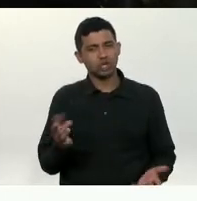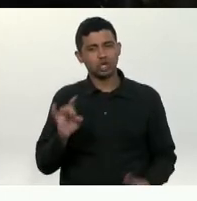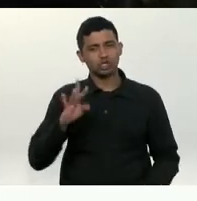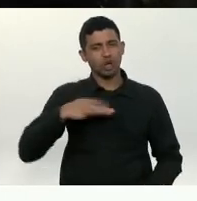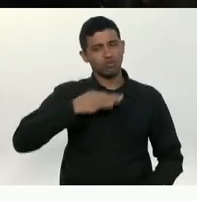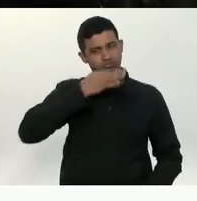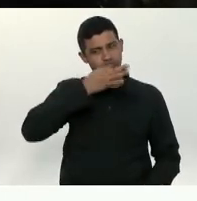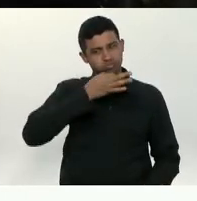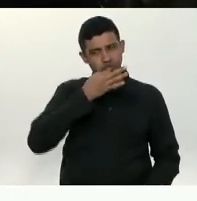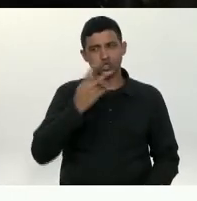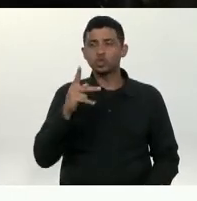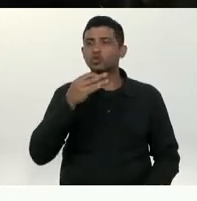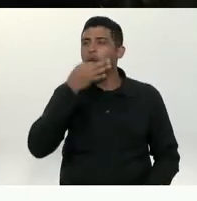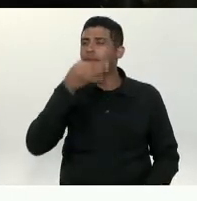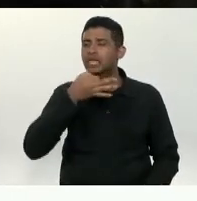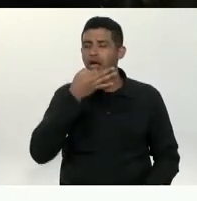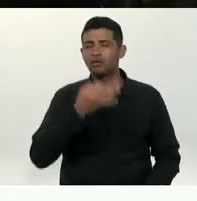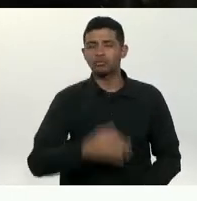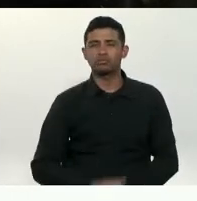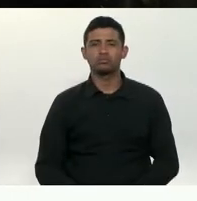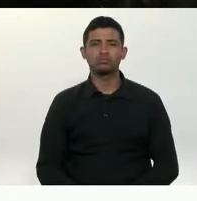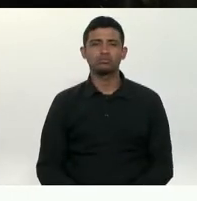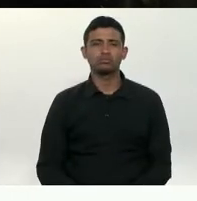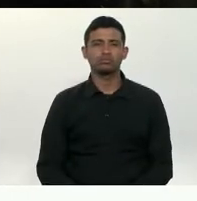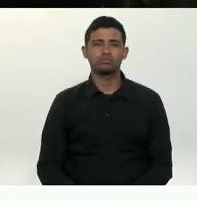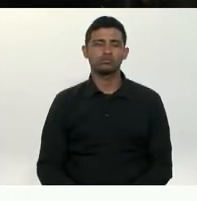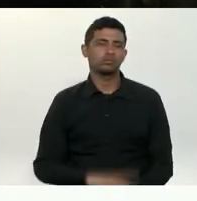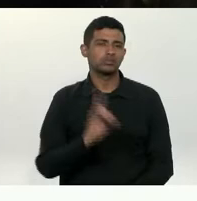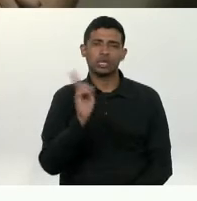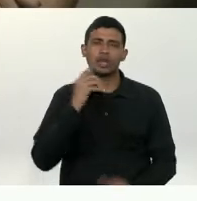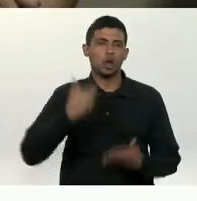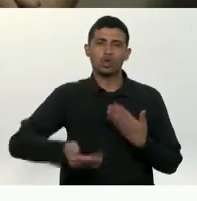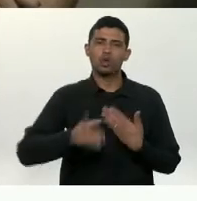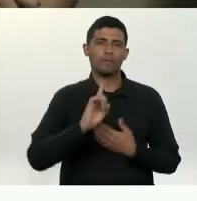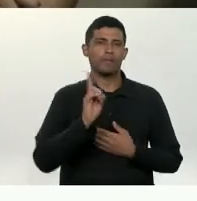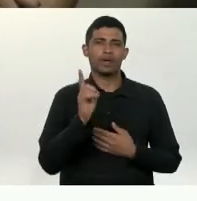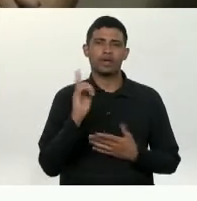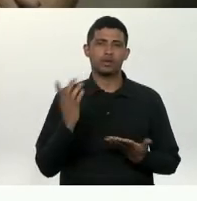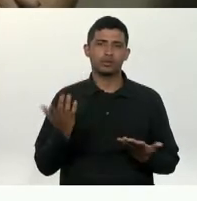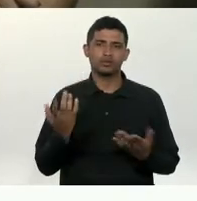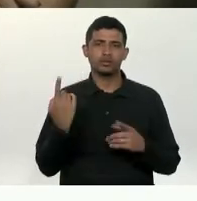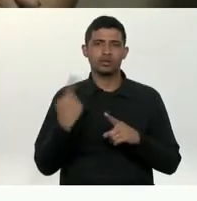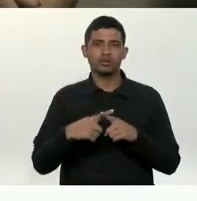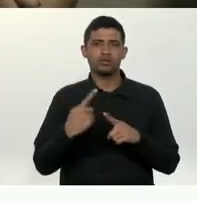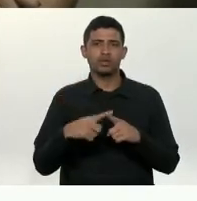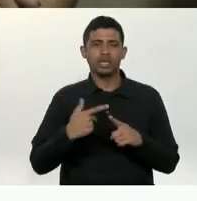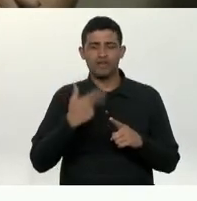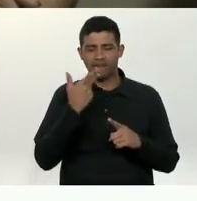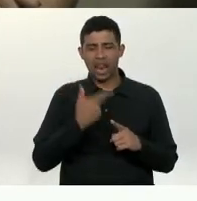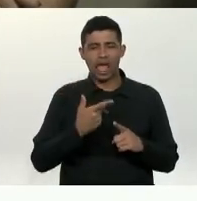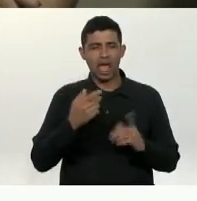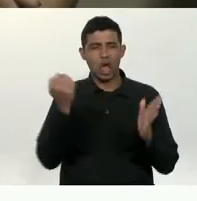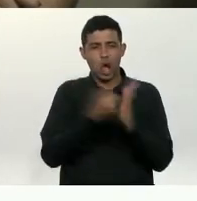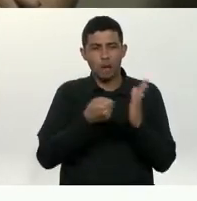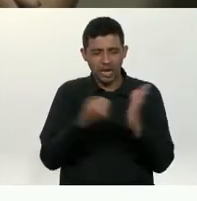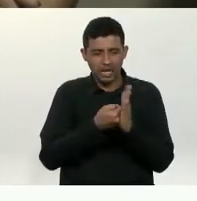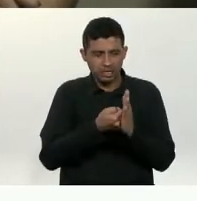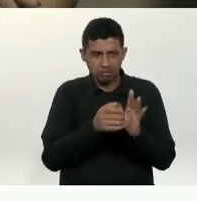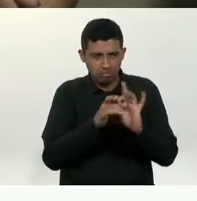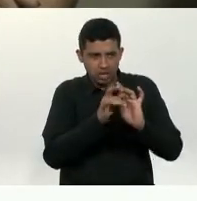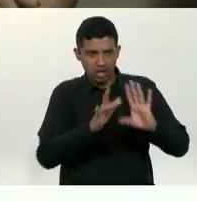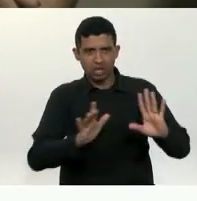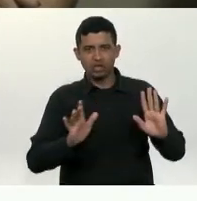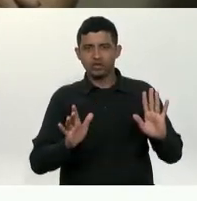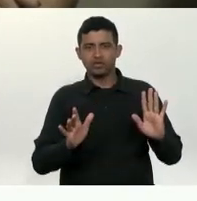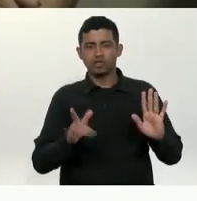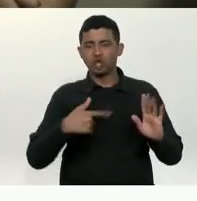aí sua opinião. Não, não perde, porque, na verdade, não é que, deixando de ser obrigação, nós não vamos fazer. Deixando